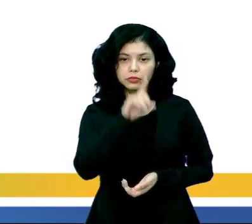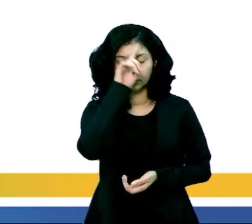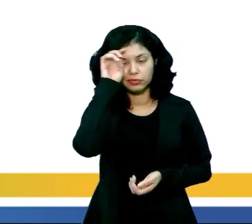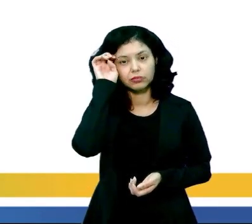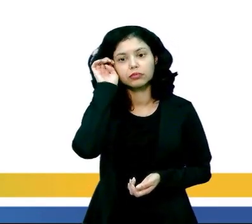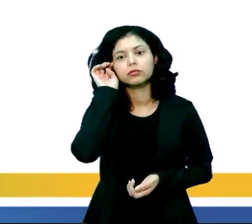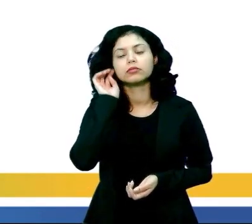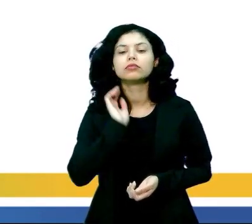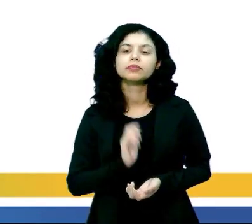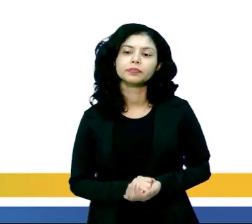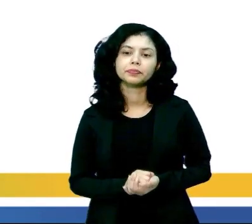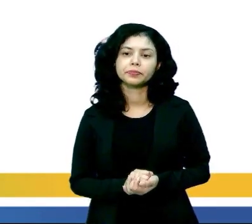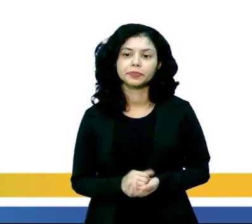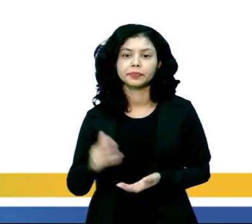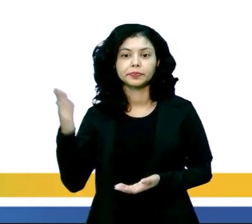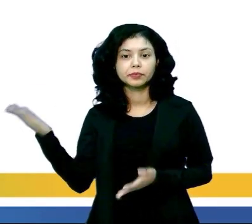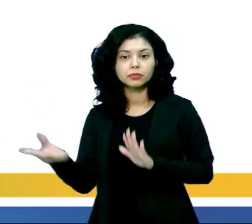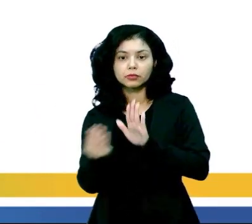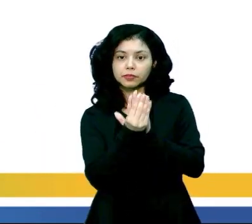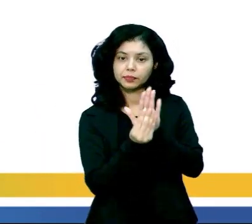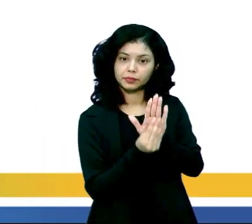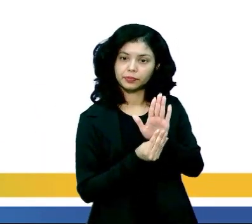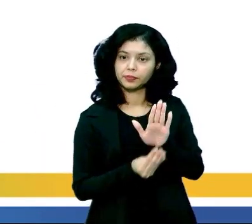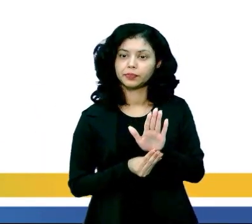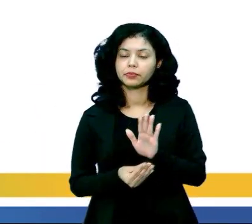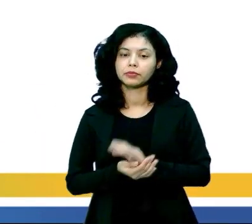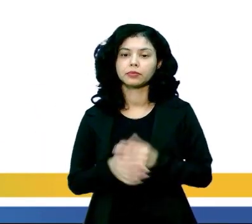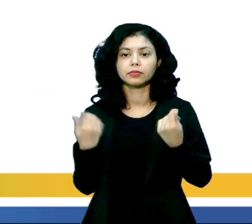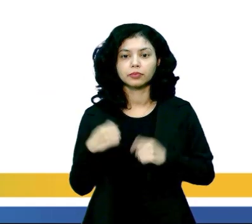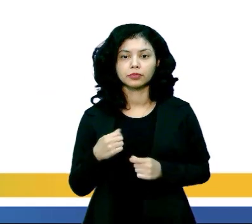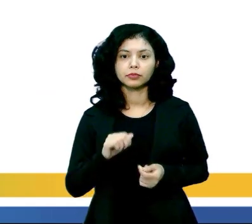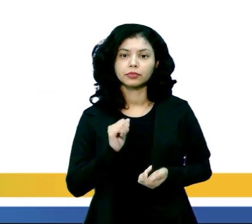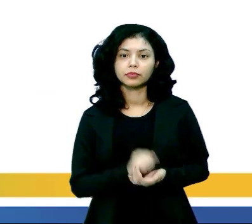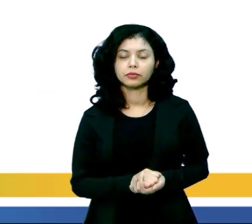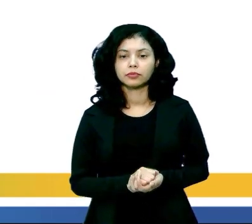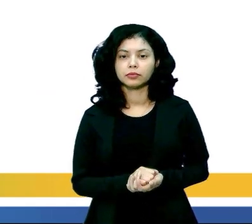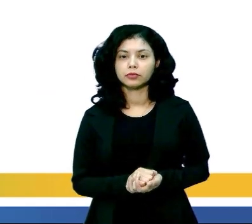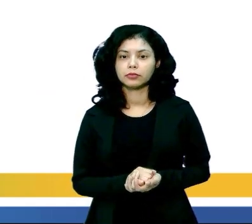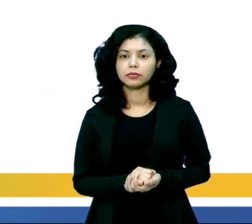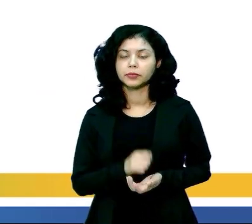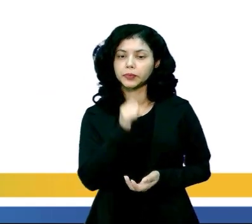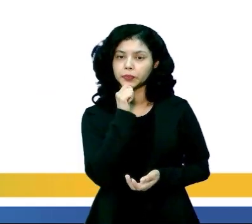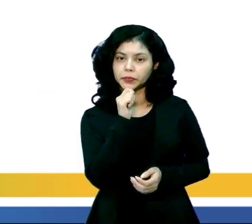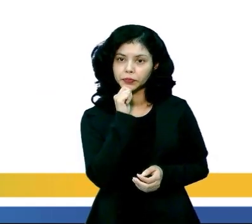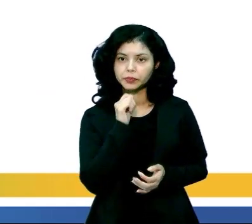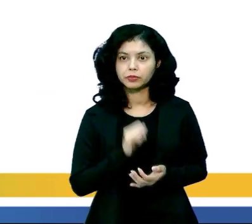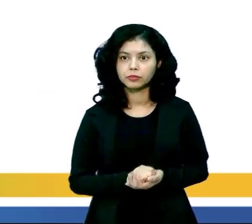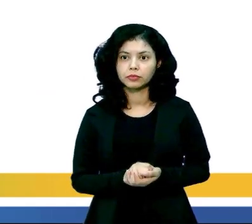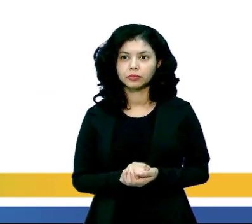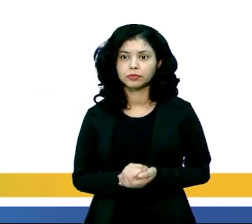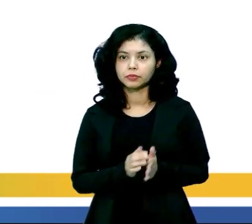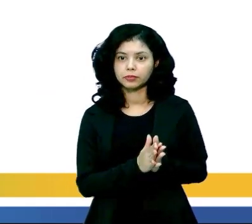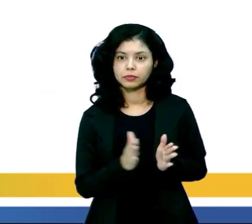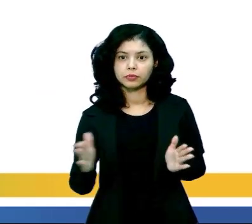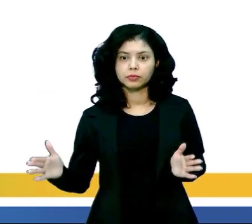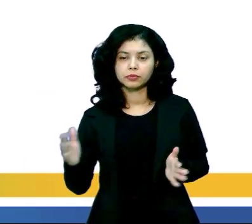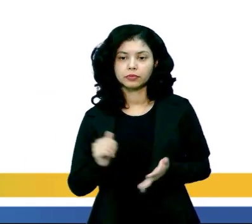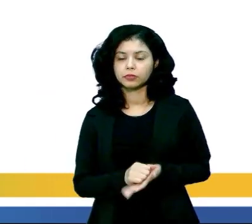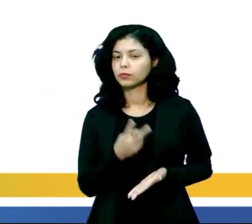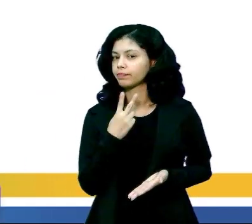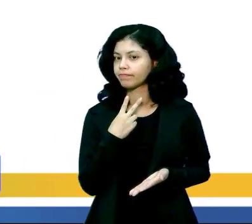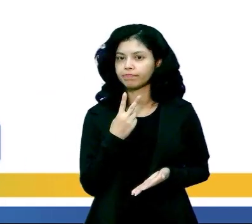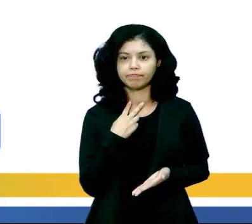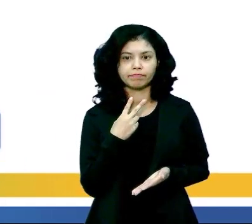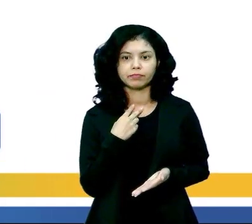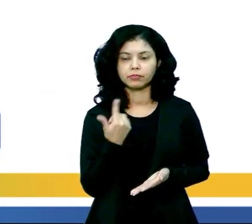Então, essa sucessão de fatos, como eu disse, né, deve ter, né? E além de ter essa ordem cronológica, galera, não